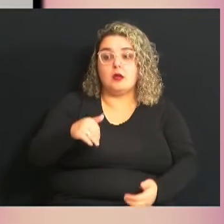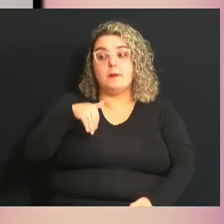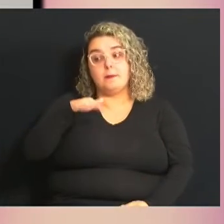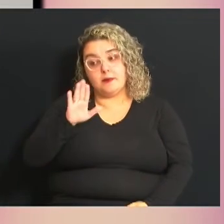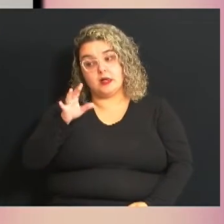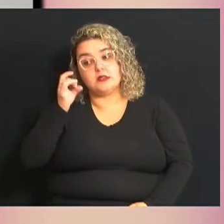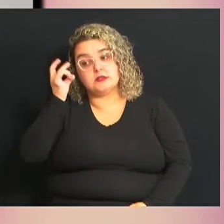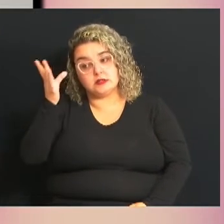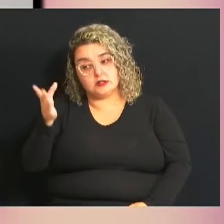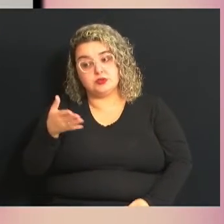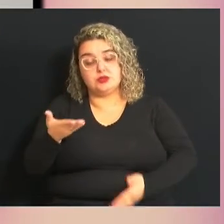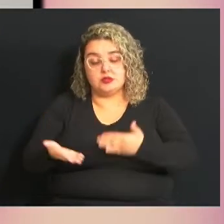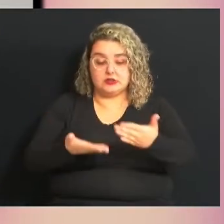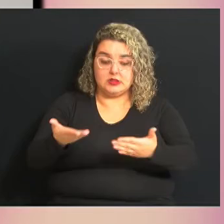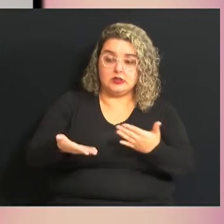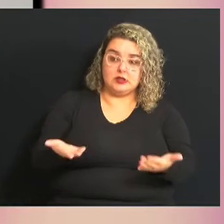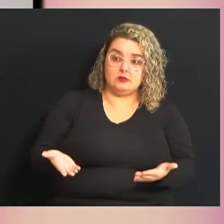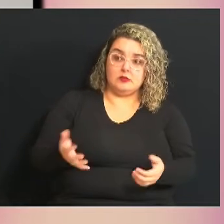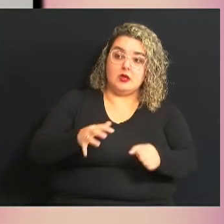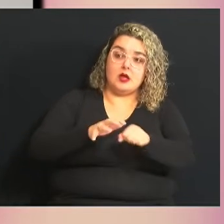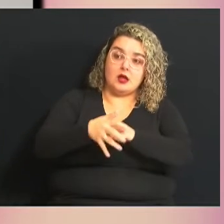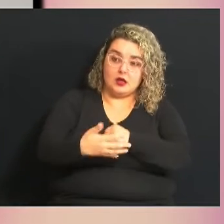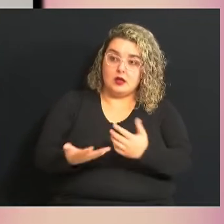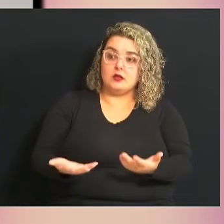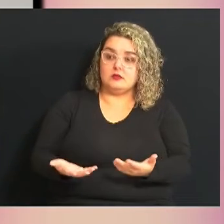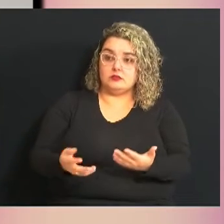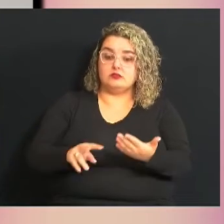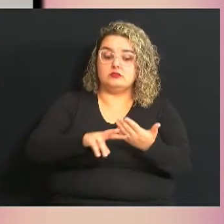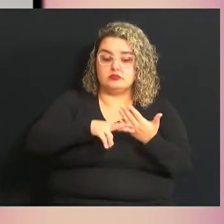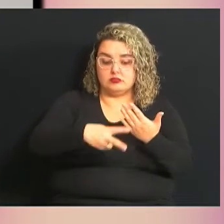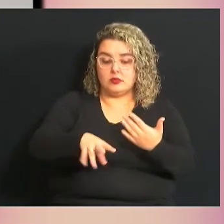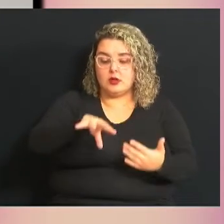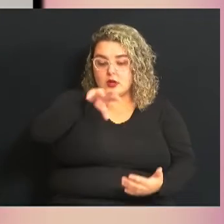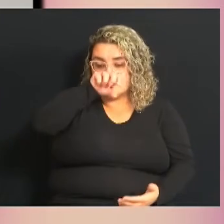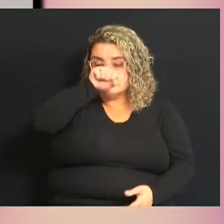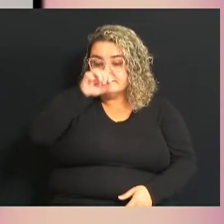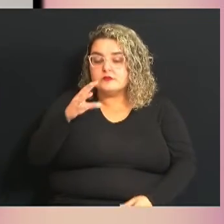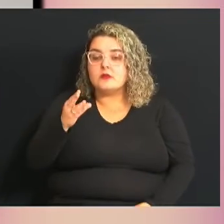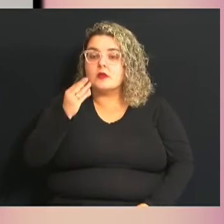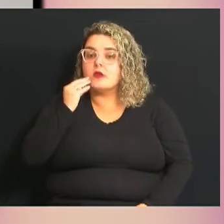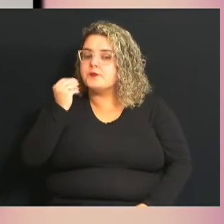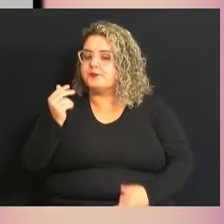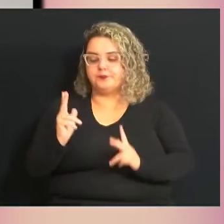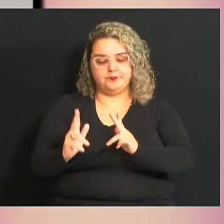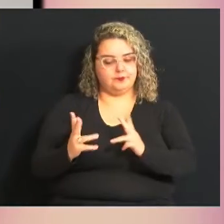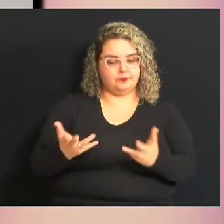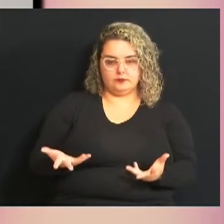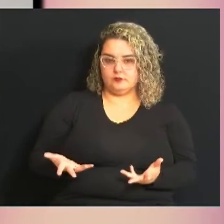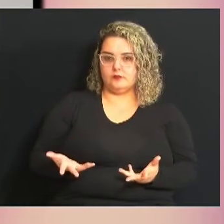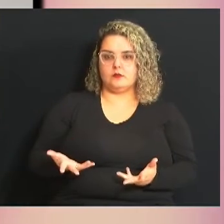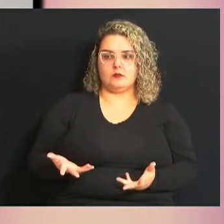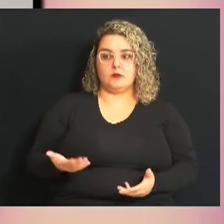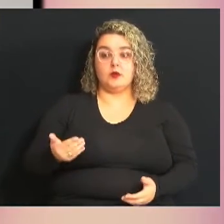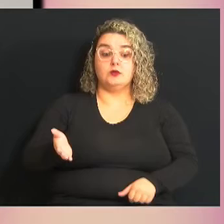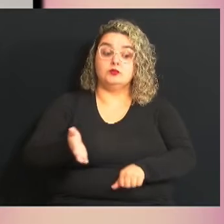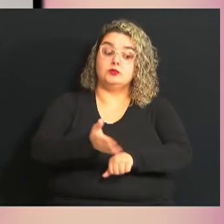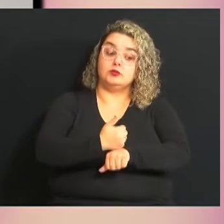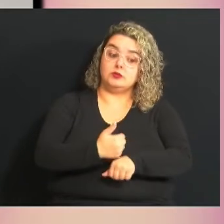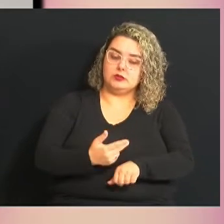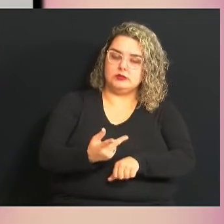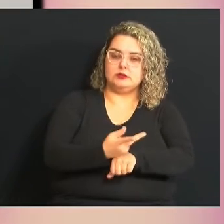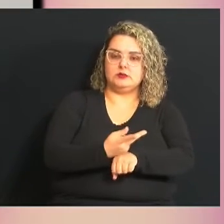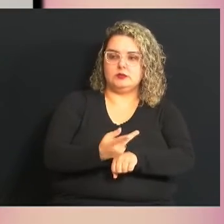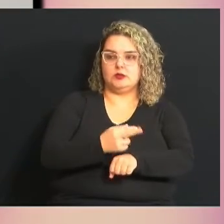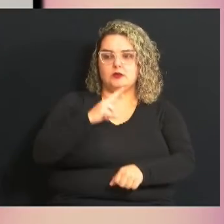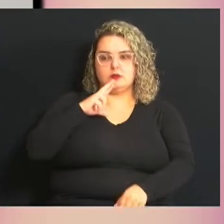tratado, tá? Na Covid e nas sequelas de olfato e paladar também é a mesma coisa, né? Quanto antes você procurar, o